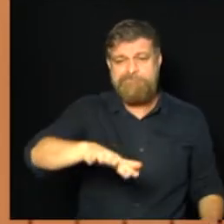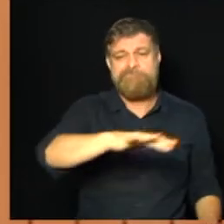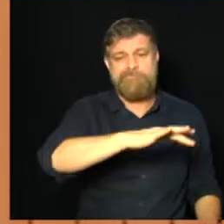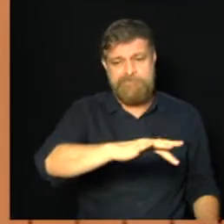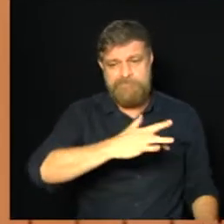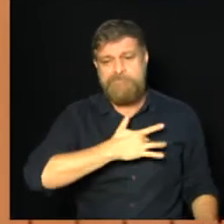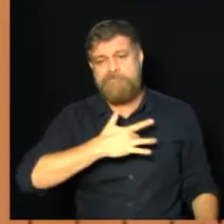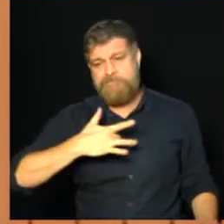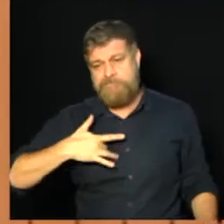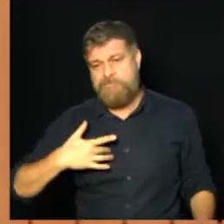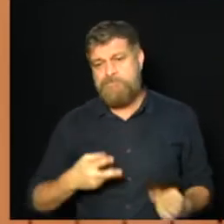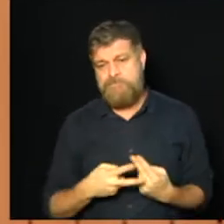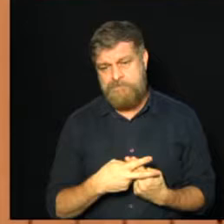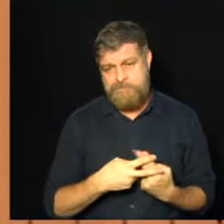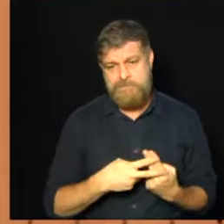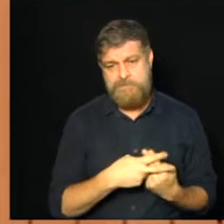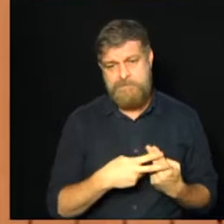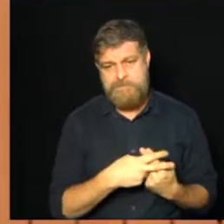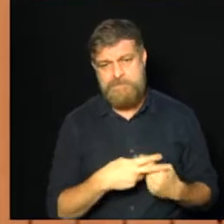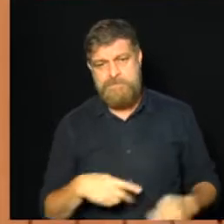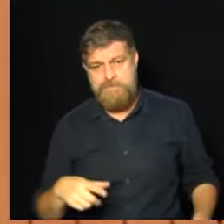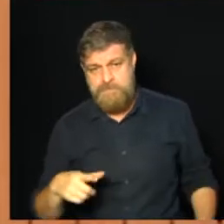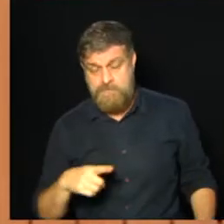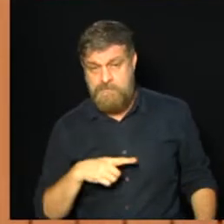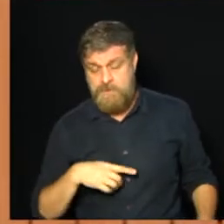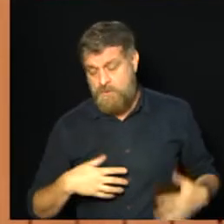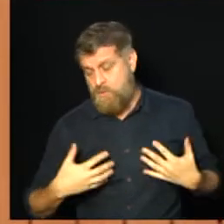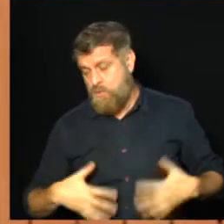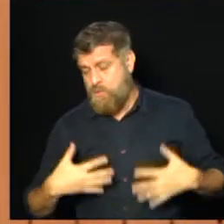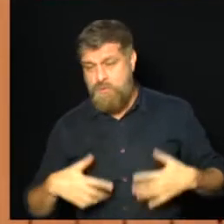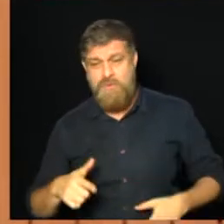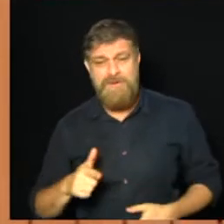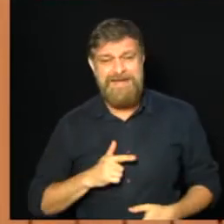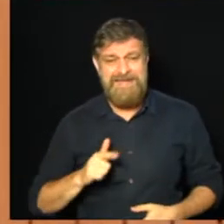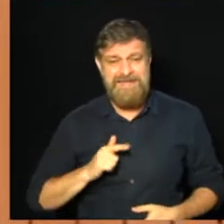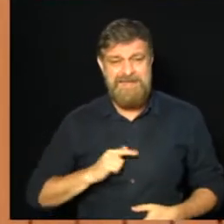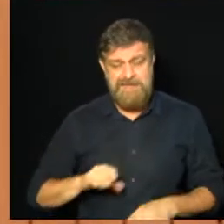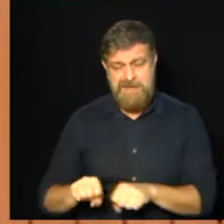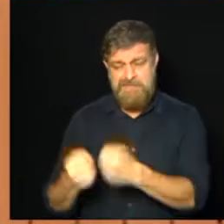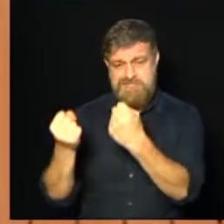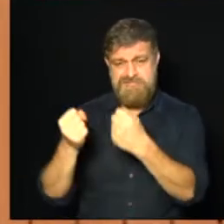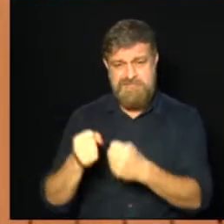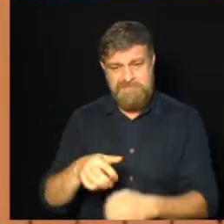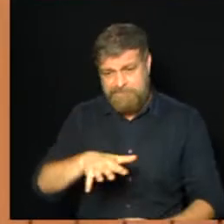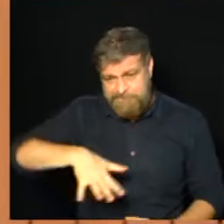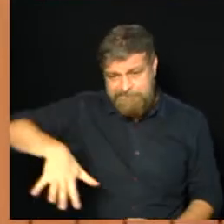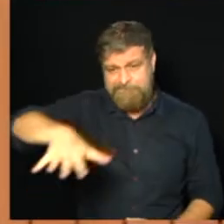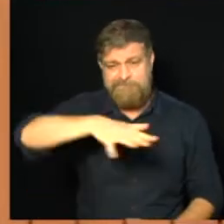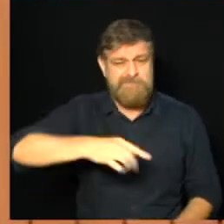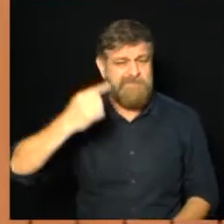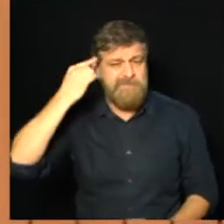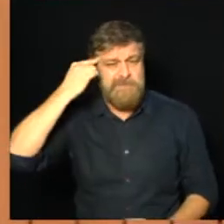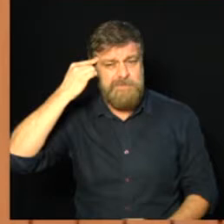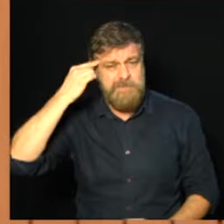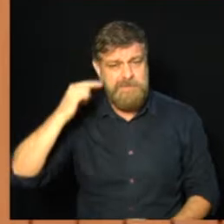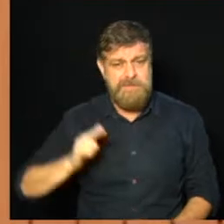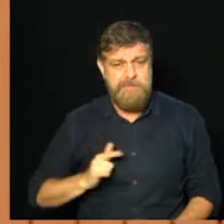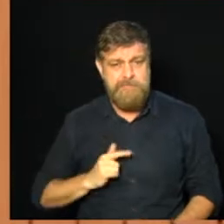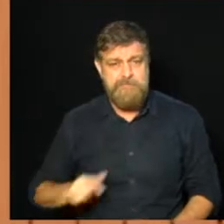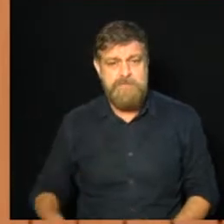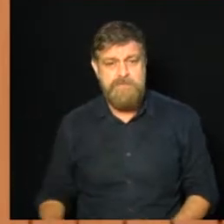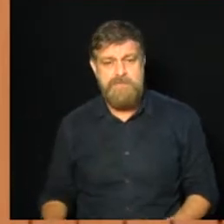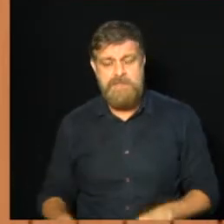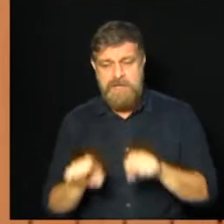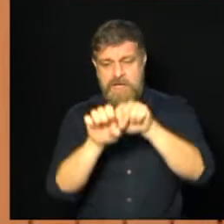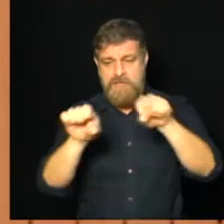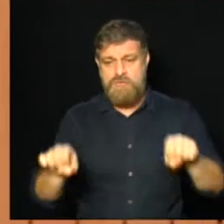do sistema de alta e média complexidade e com impactos gigantescos do ponto de vista disso, em termos da